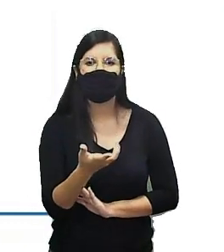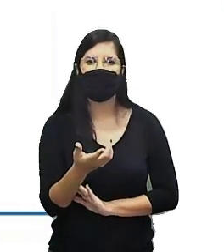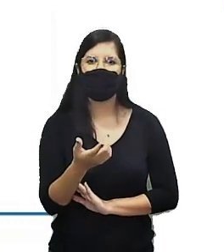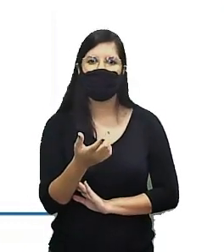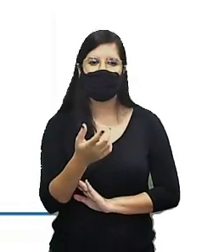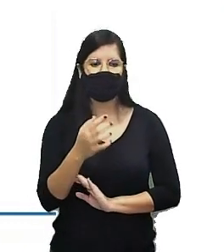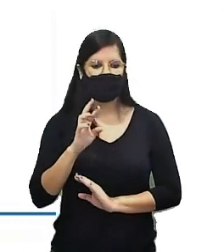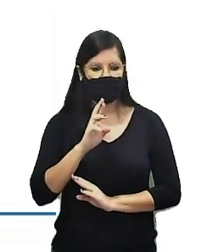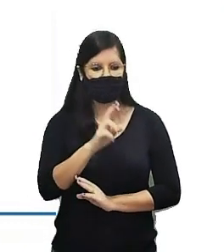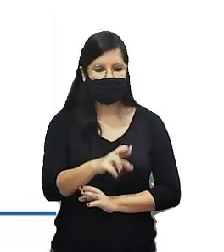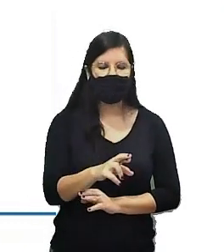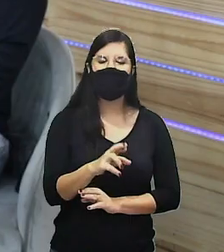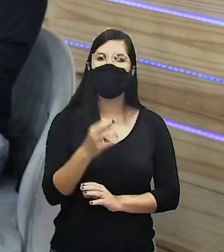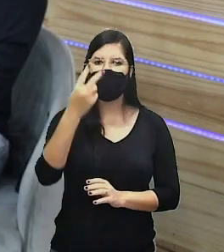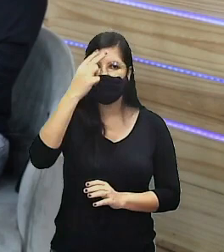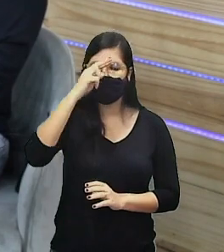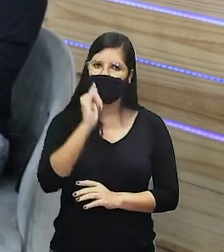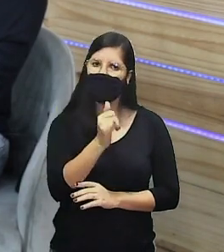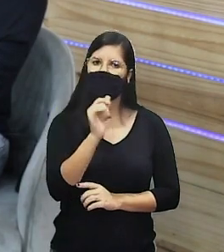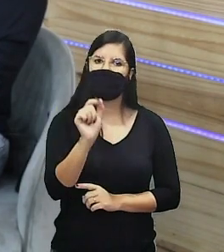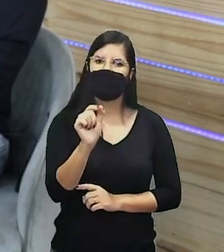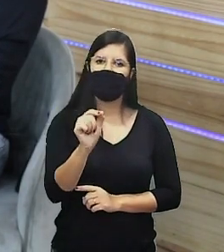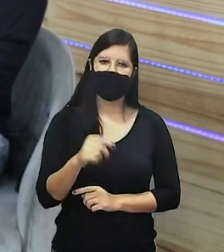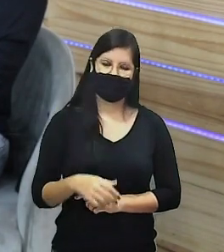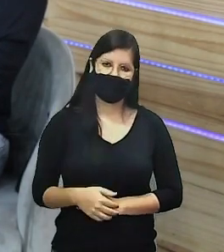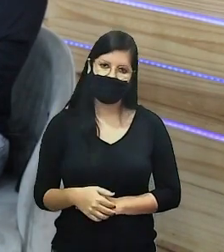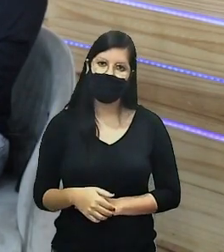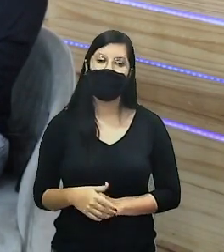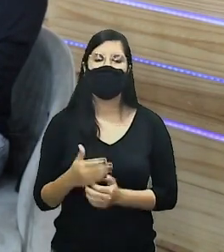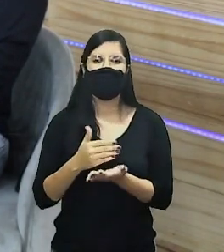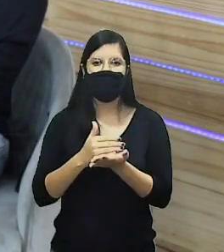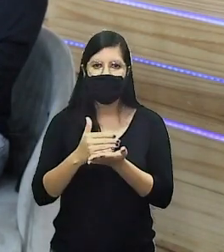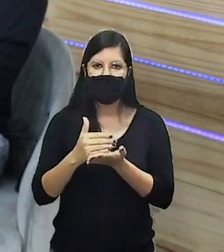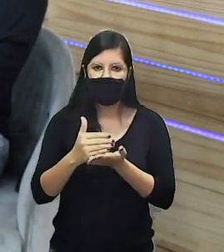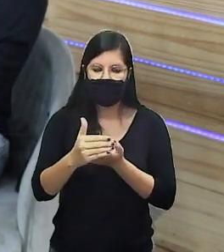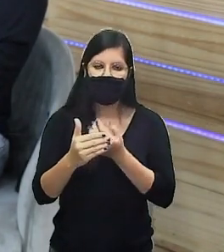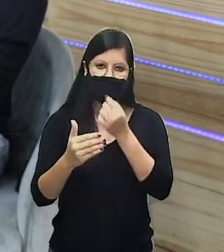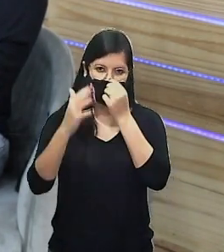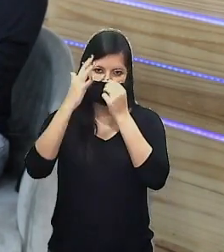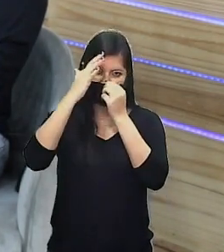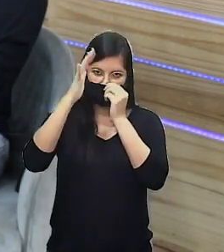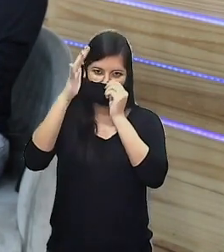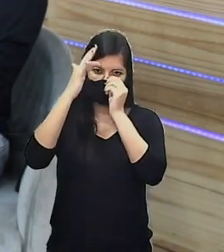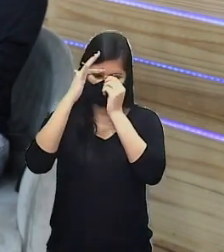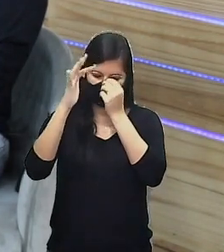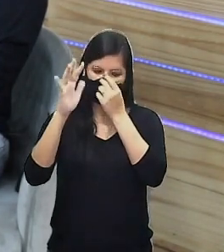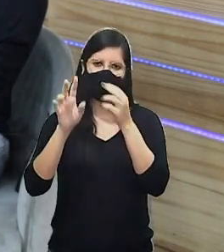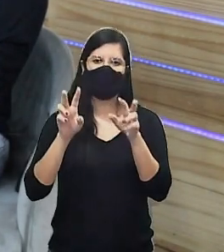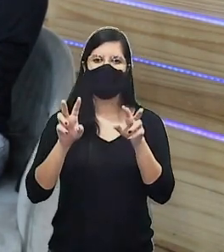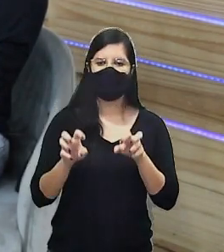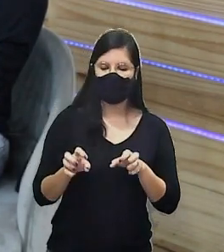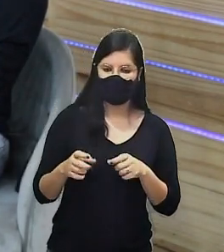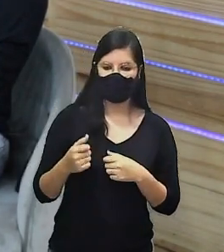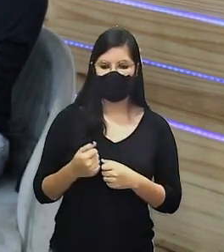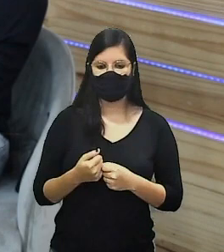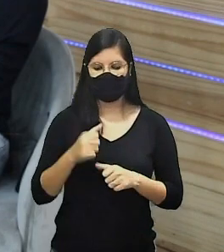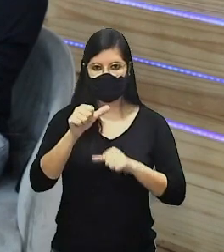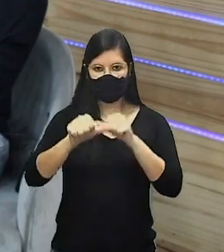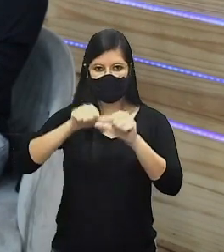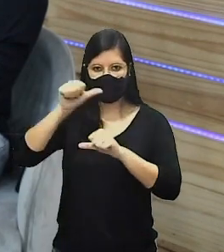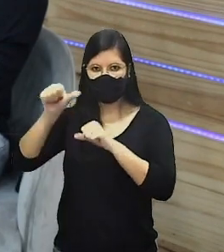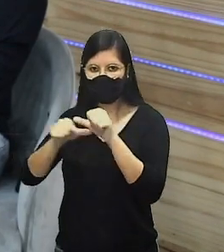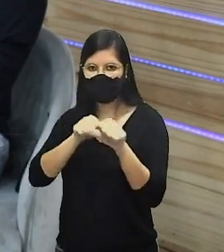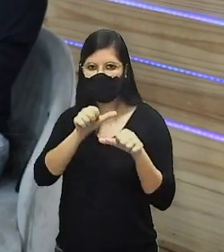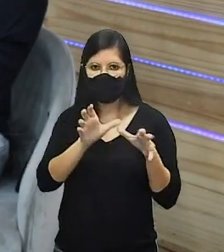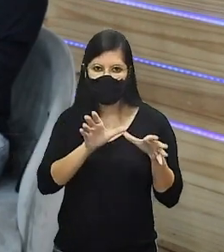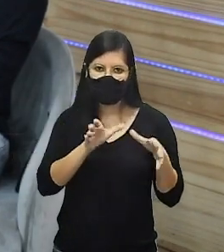cabe contar essas histórias. Quando a gente começa a refletir sobre essa mudança de